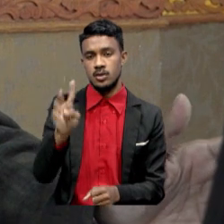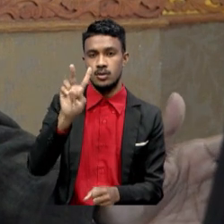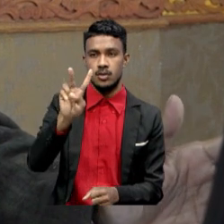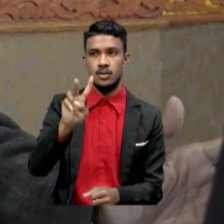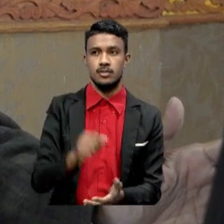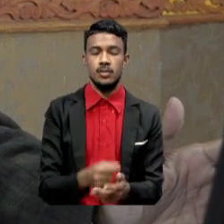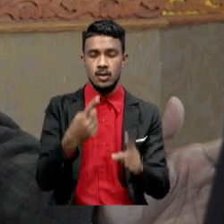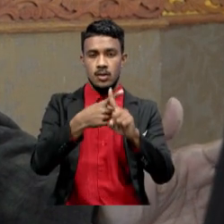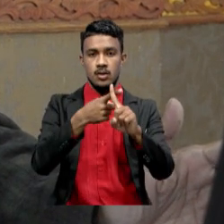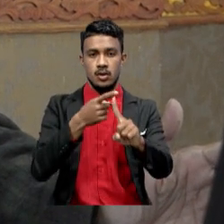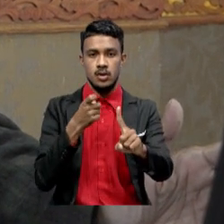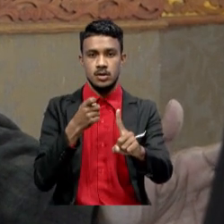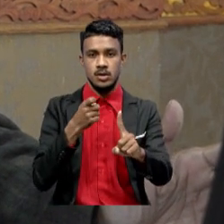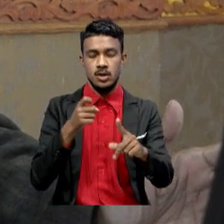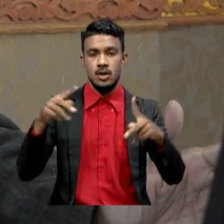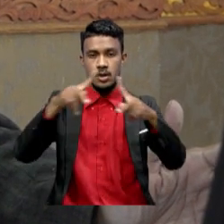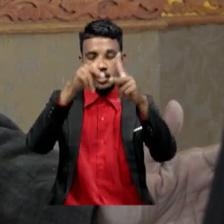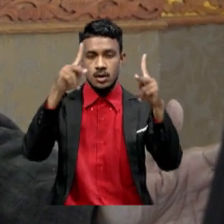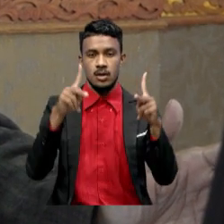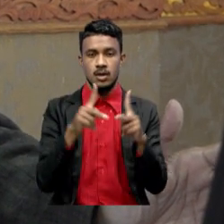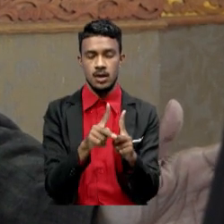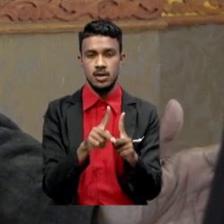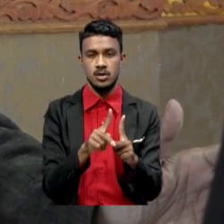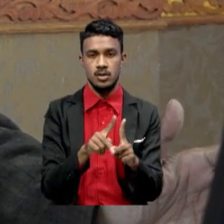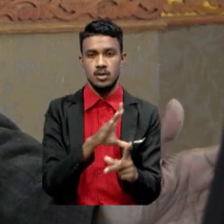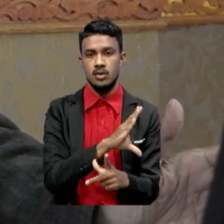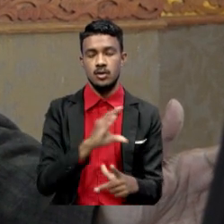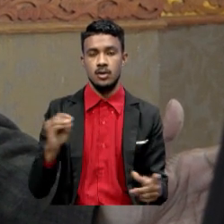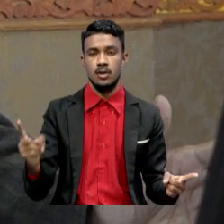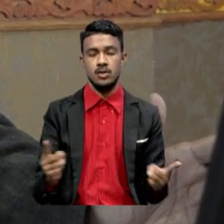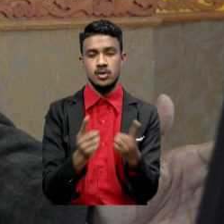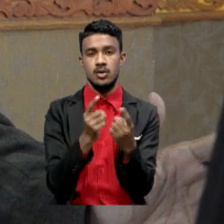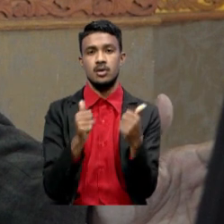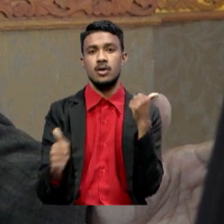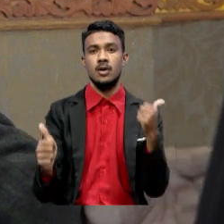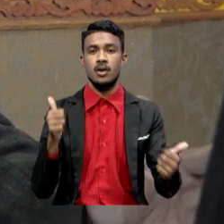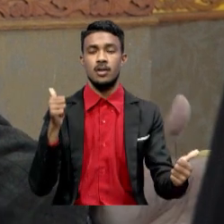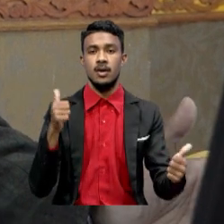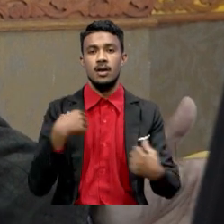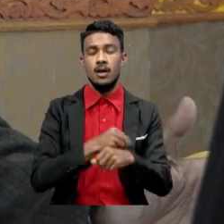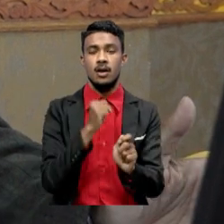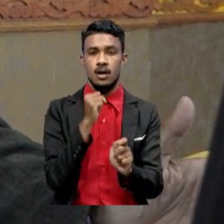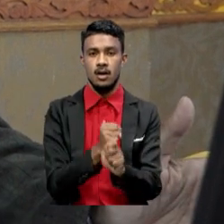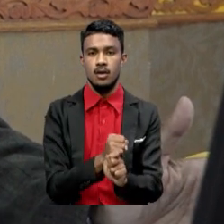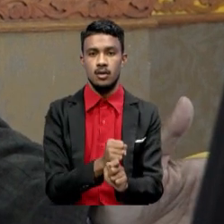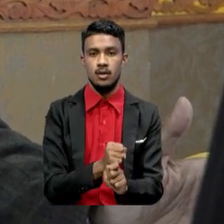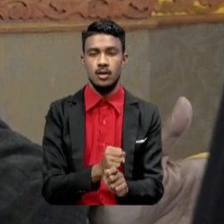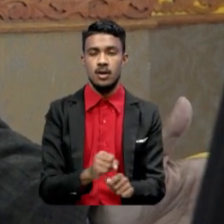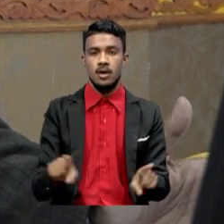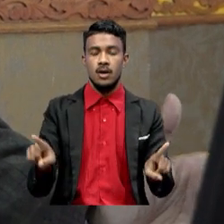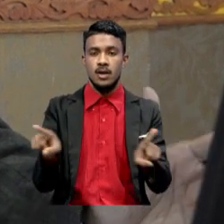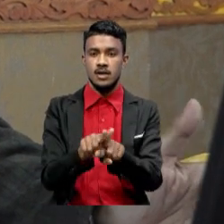Husi caso o infrator nebe que a infração ba iha anessa licença